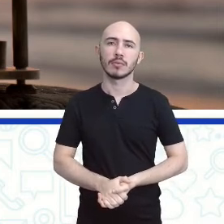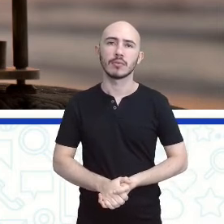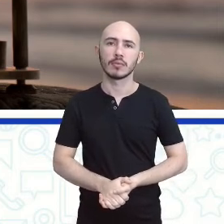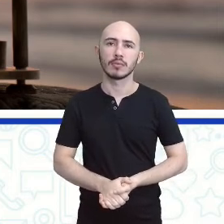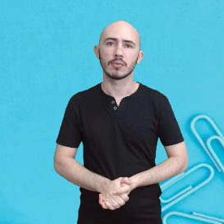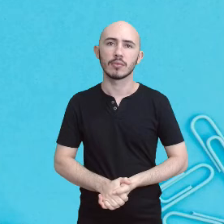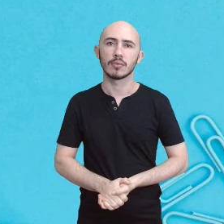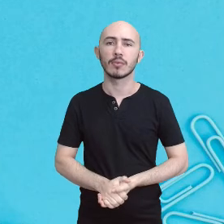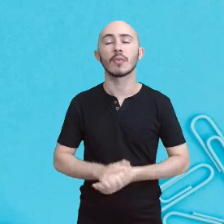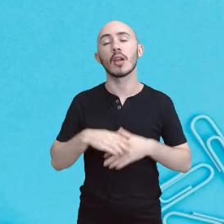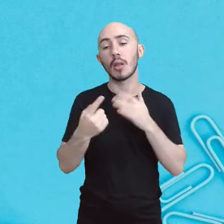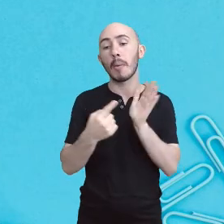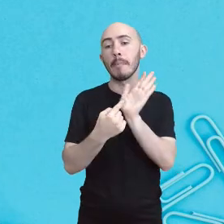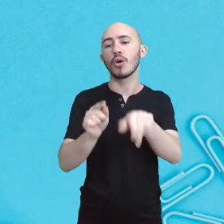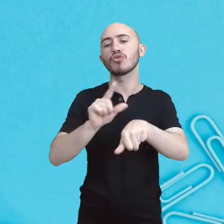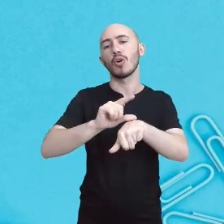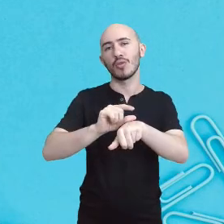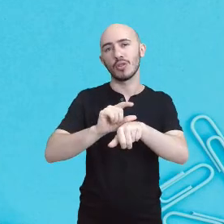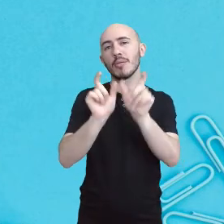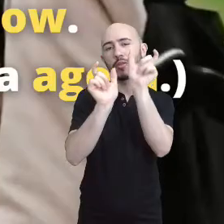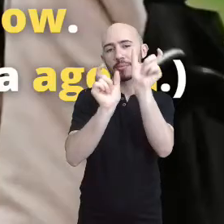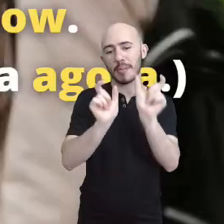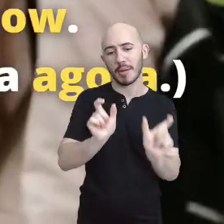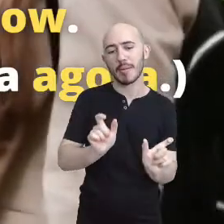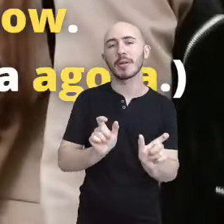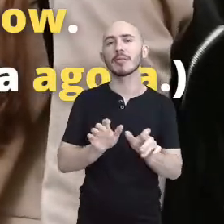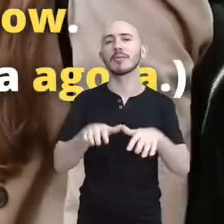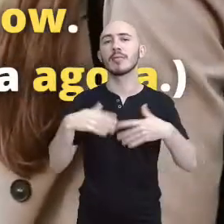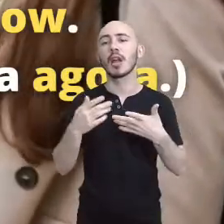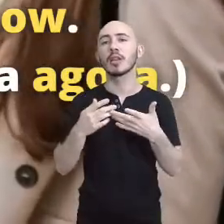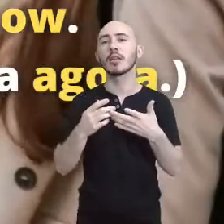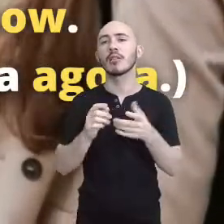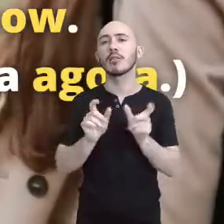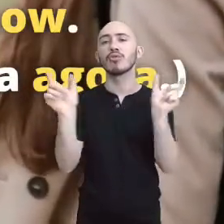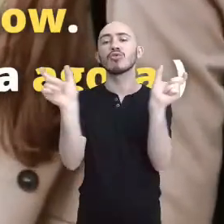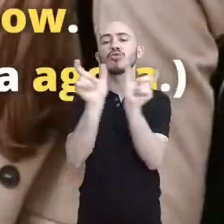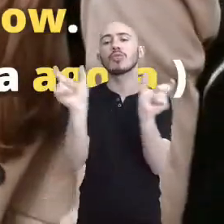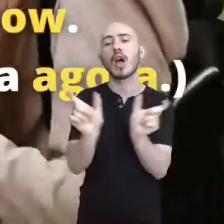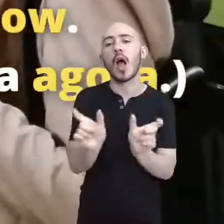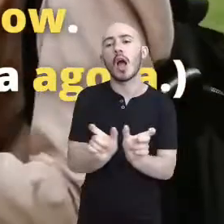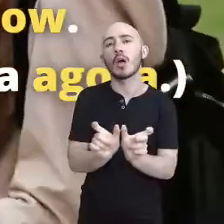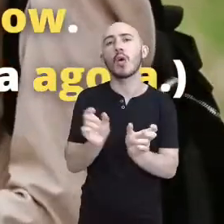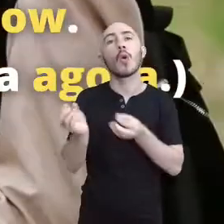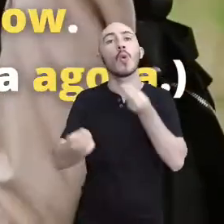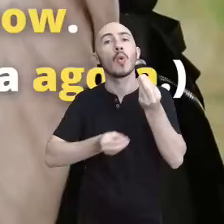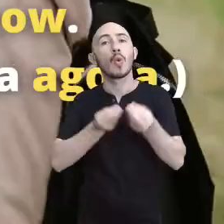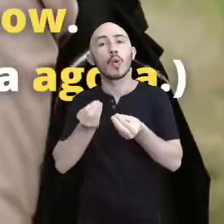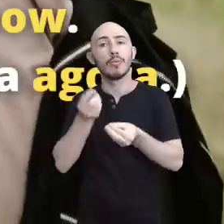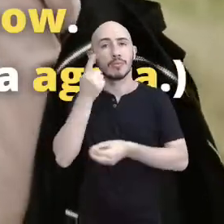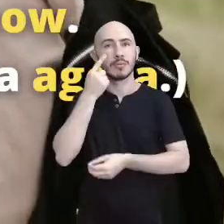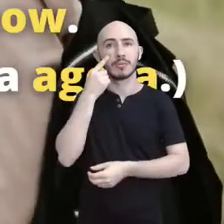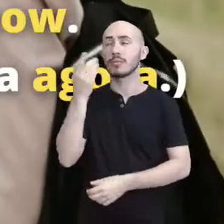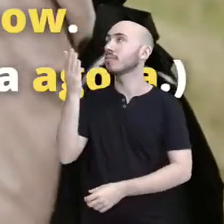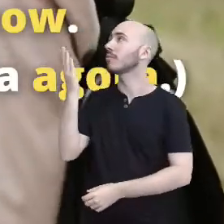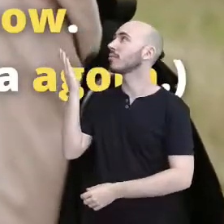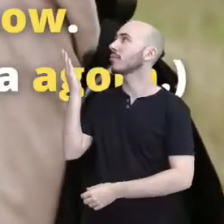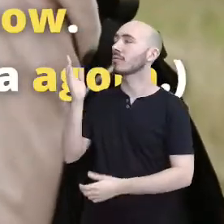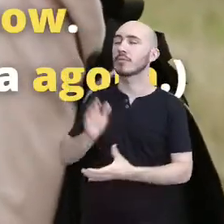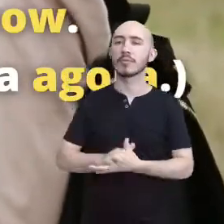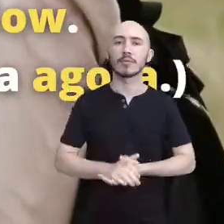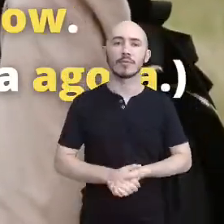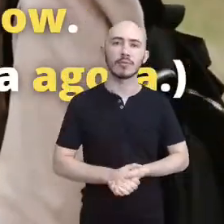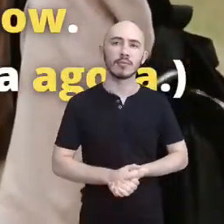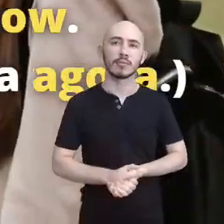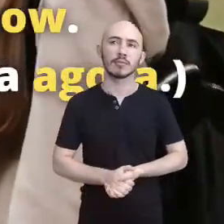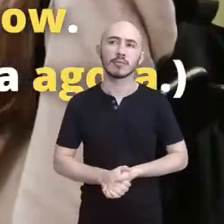estamos expressando o tempo nessas palavras, tá? Então, juntando os dois, fica o seguinte, pessoal, ó. She's talking to her